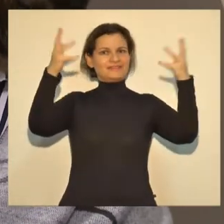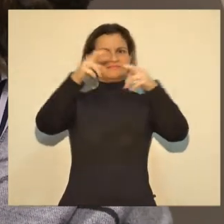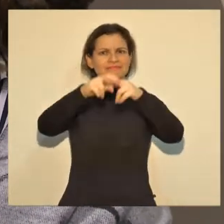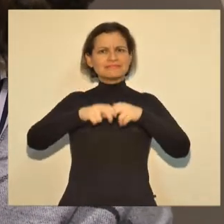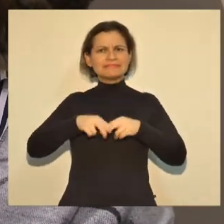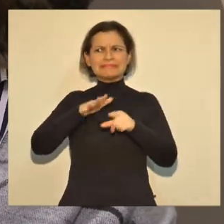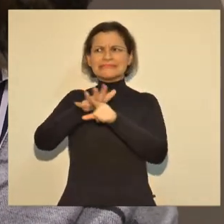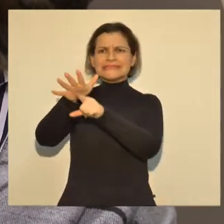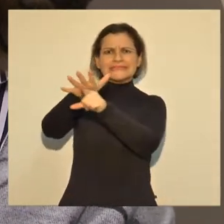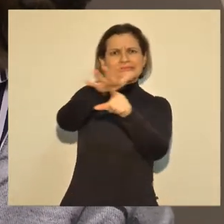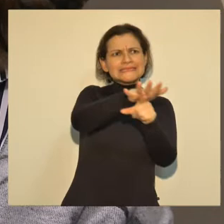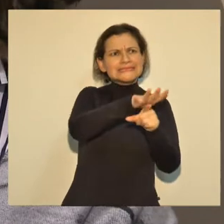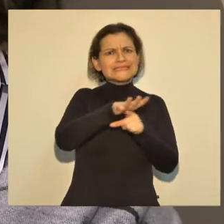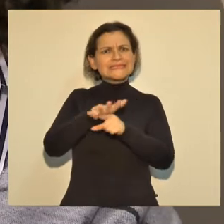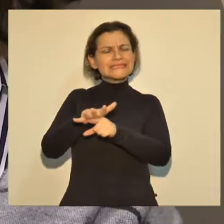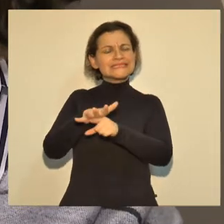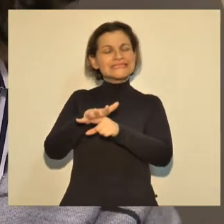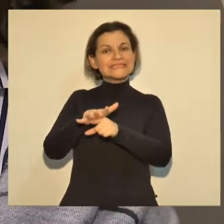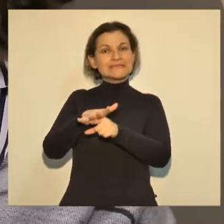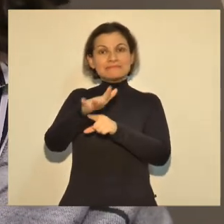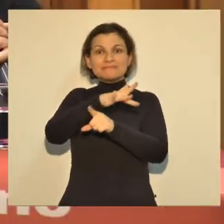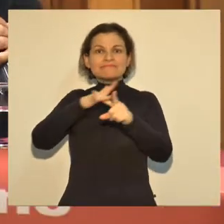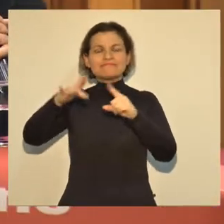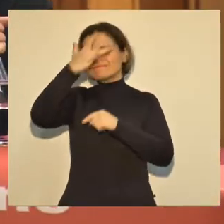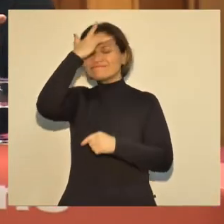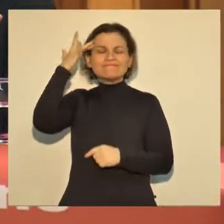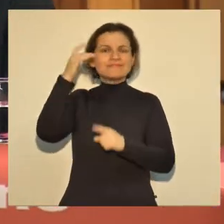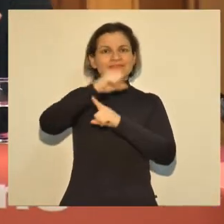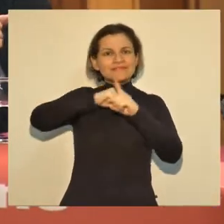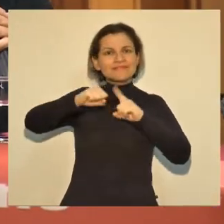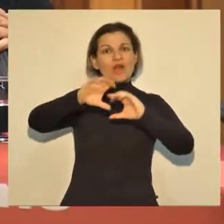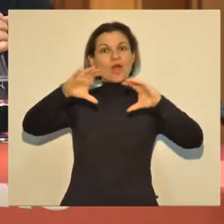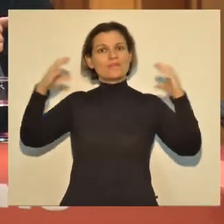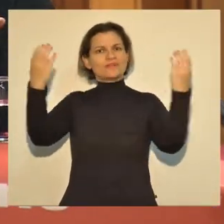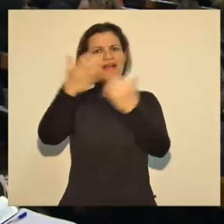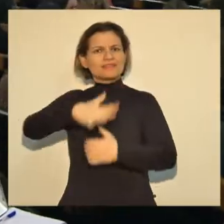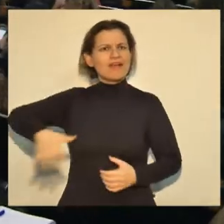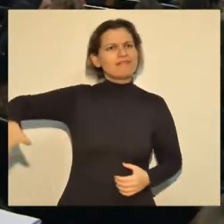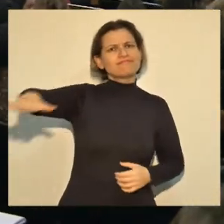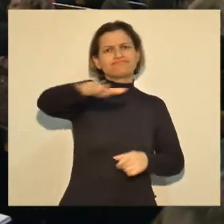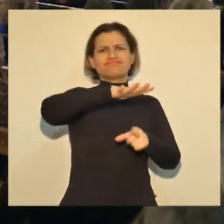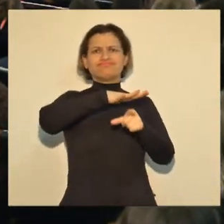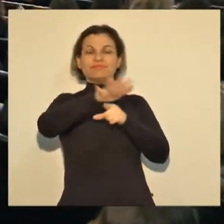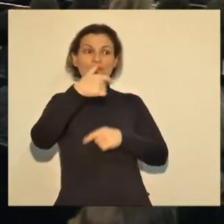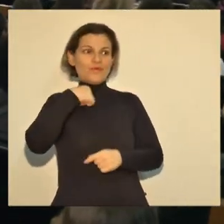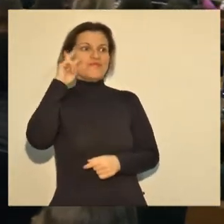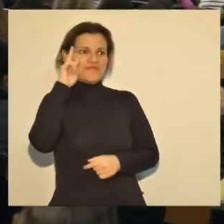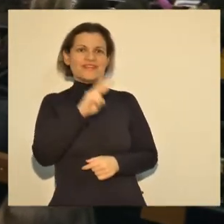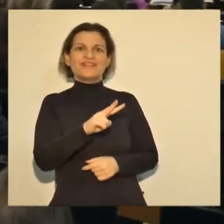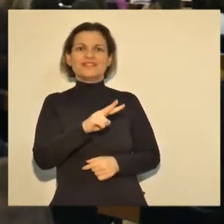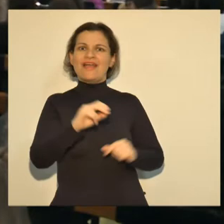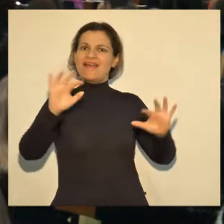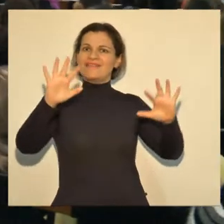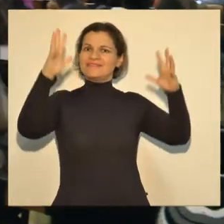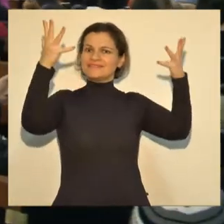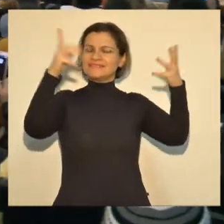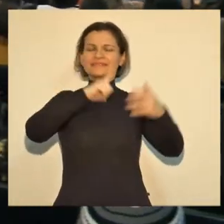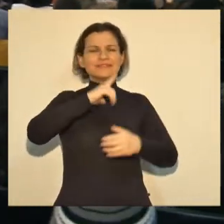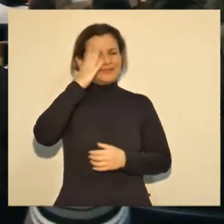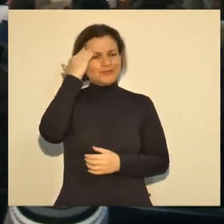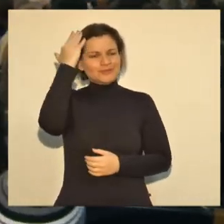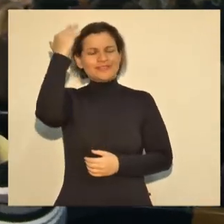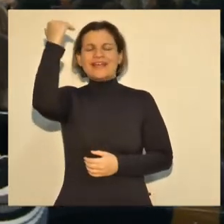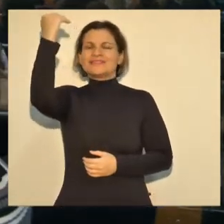pela demanda enfim, da sociedade, da comunidade, e vejo que o evento está sendo